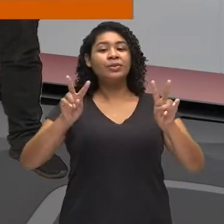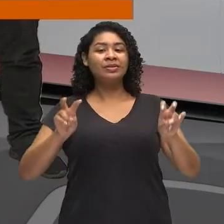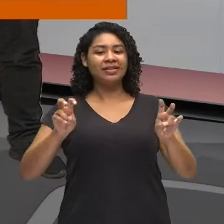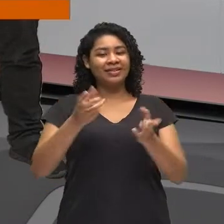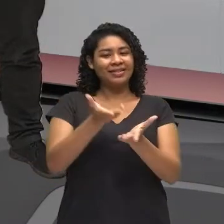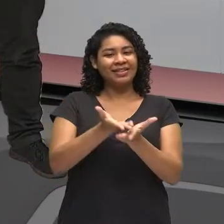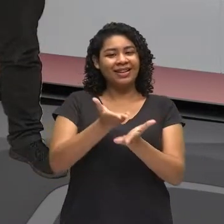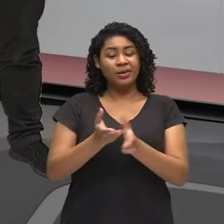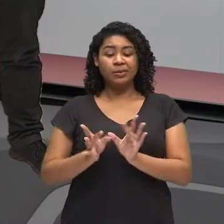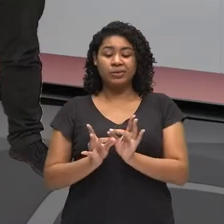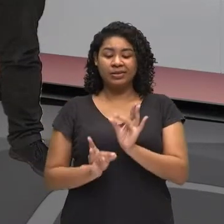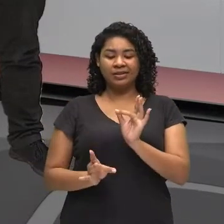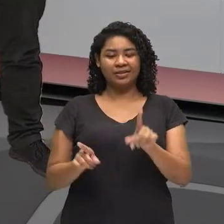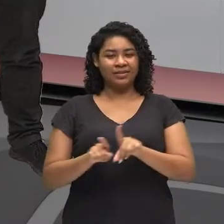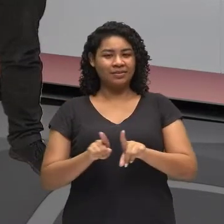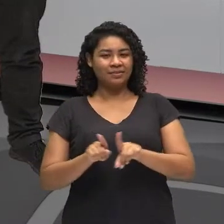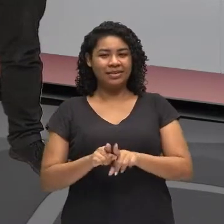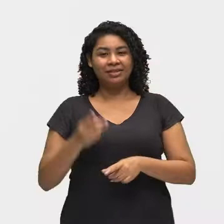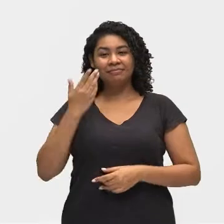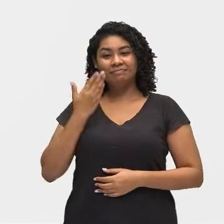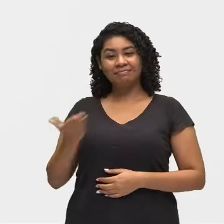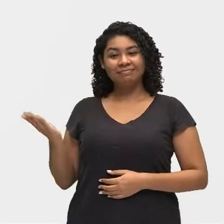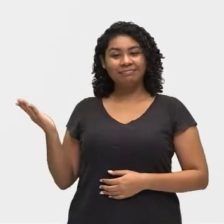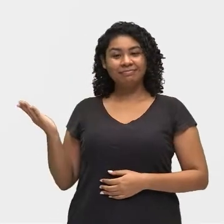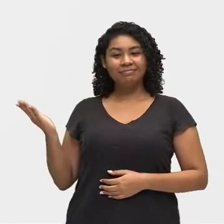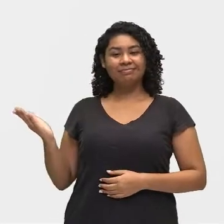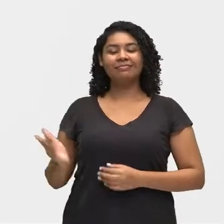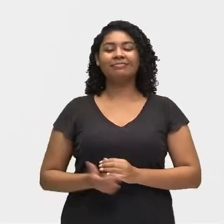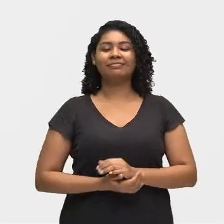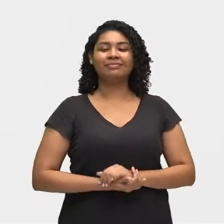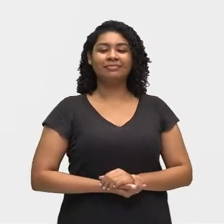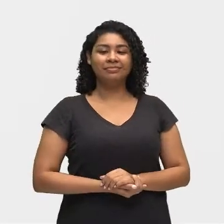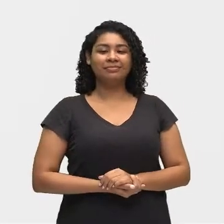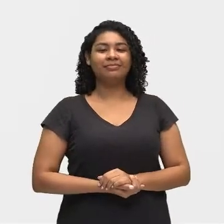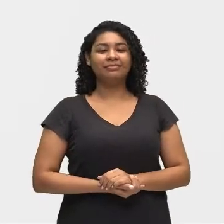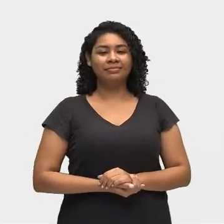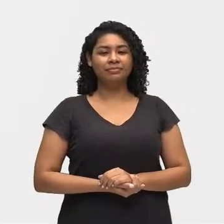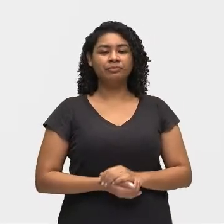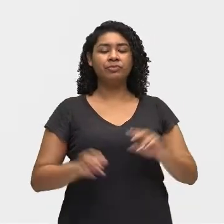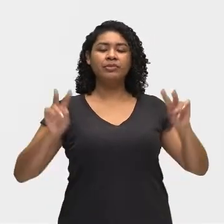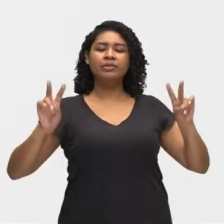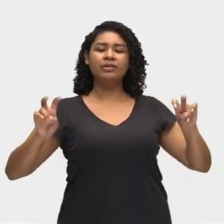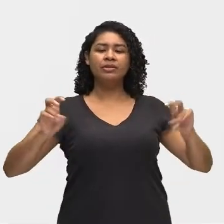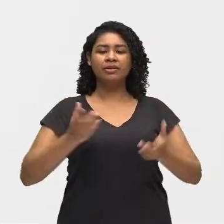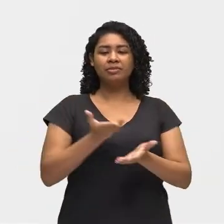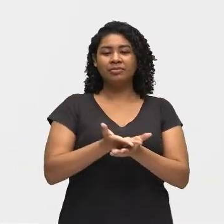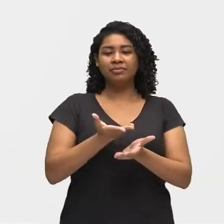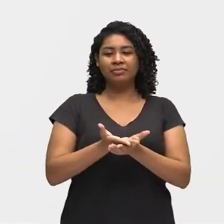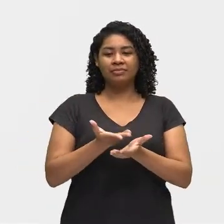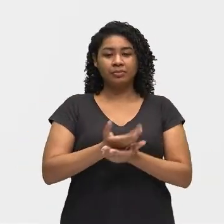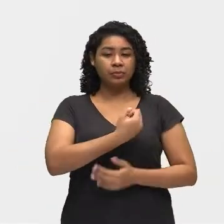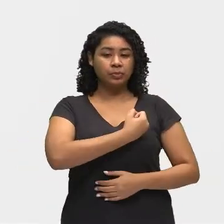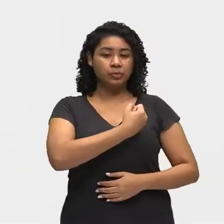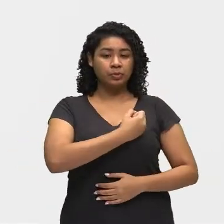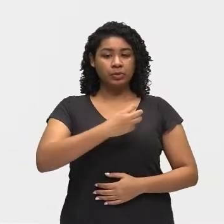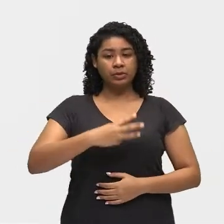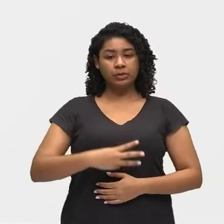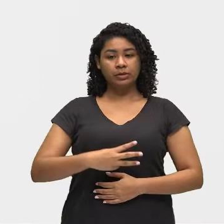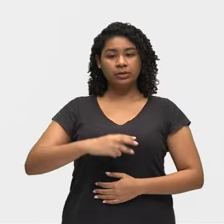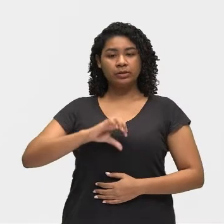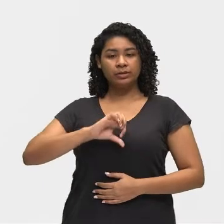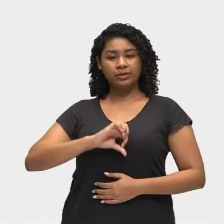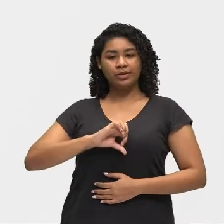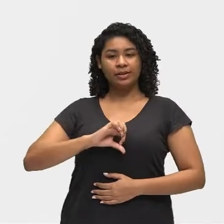conhecimento e no nosso detalhamento. Vamos lá? Como objeto de conhecimento da nossa aula 39, nós